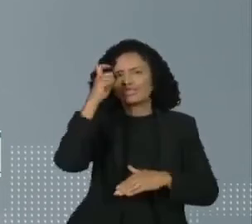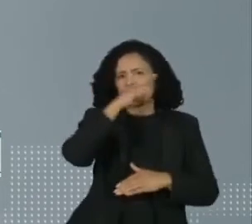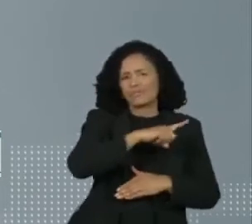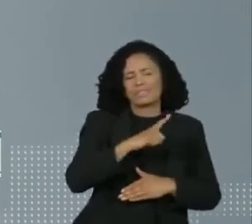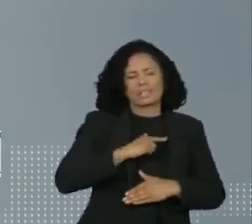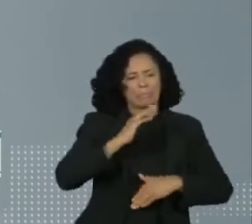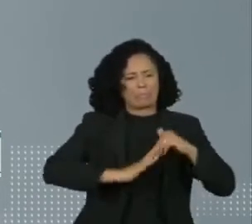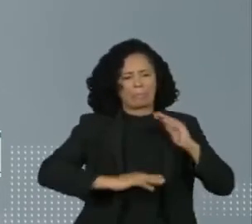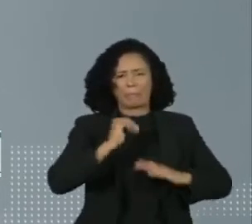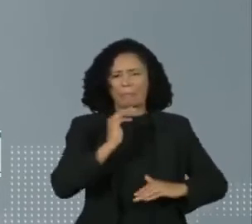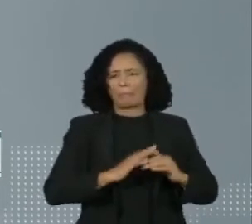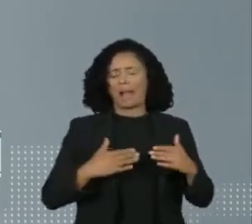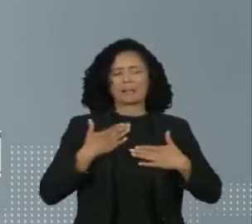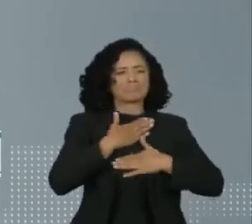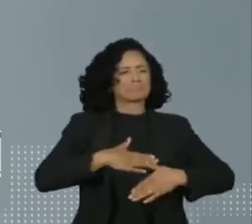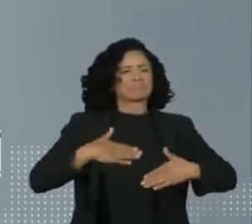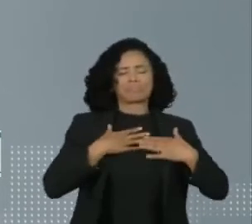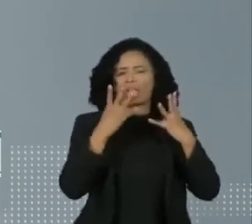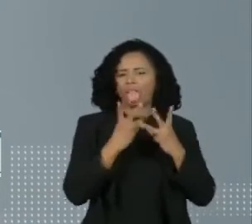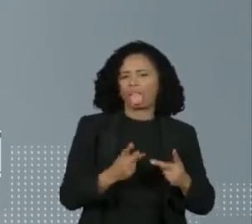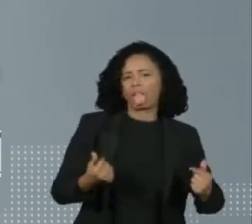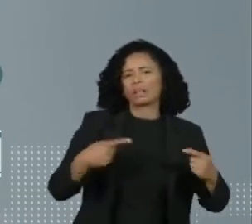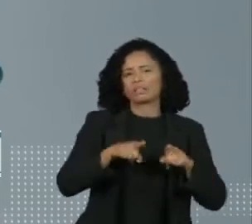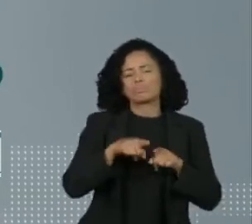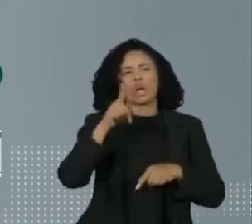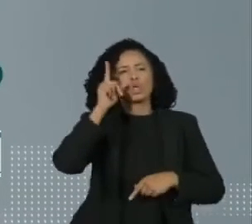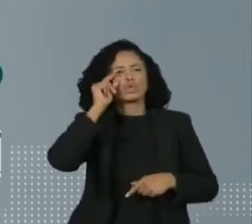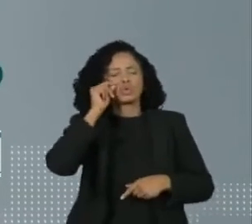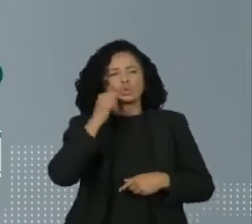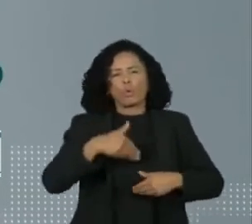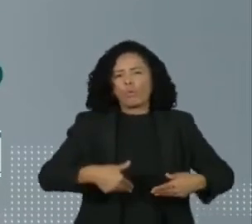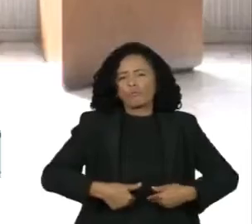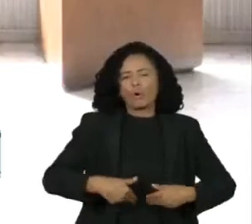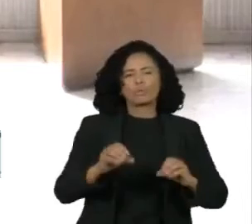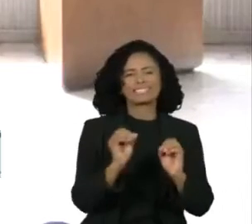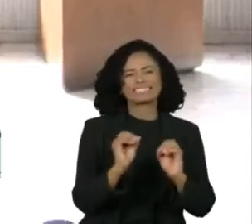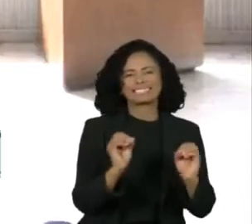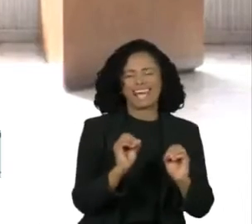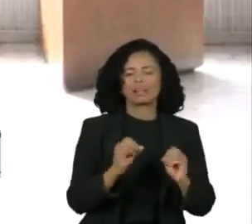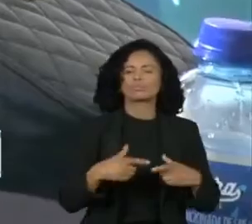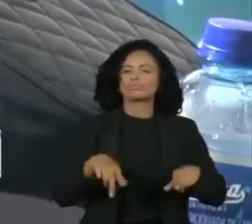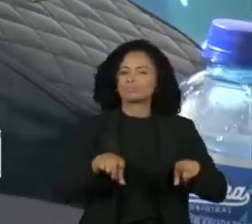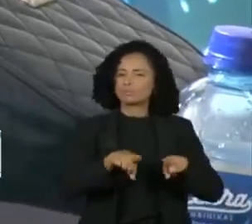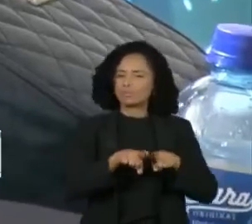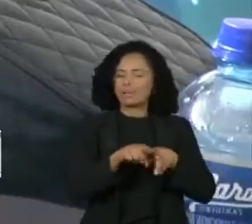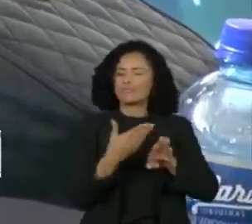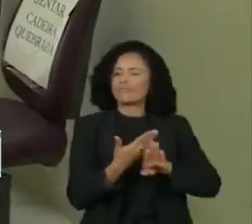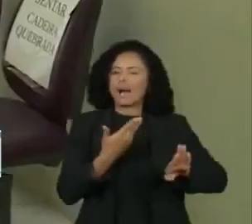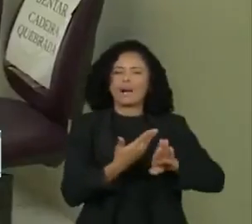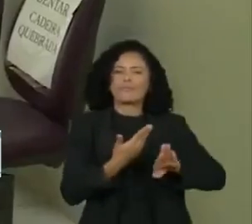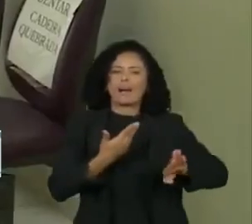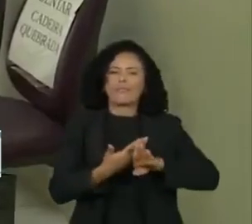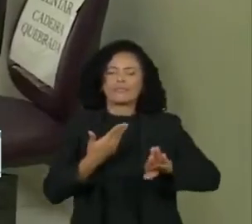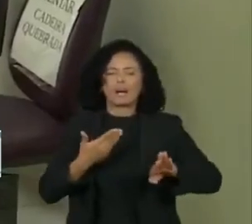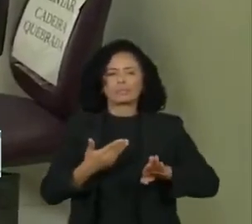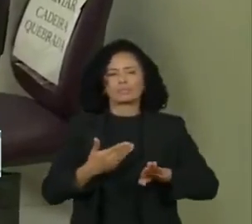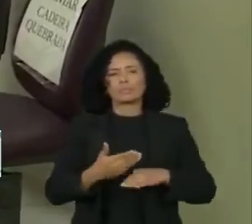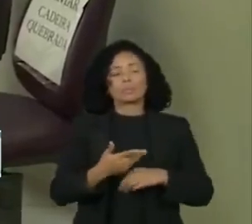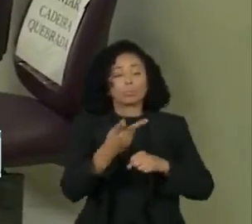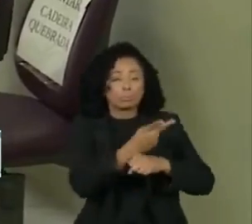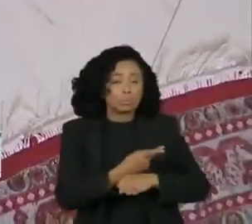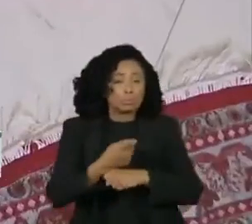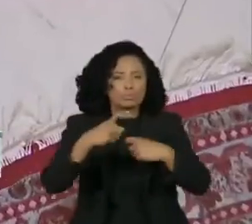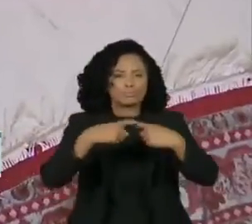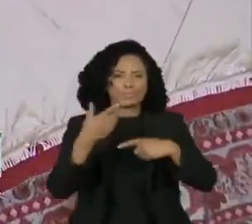pelas atividades, alterações de sono e apetite e distanciamento. Procurar ajuda médica para a avaliação da necessidade